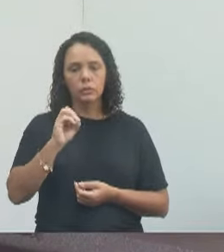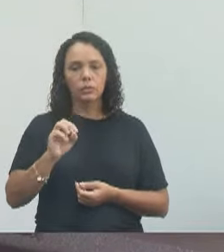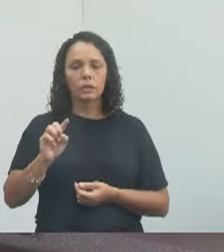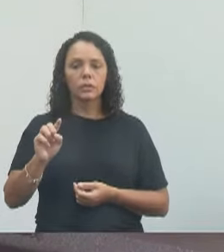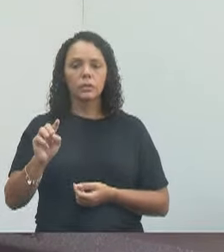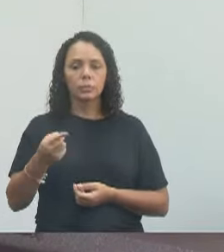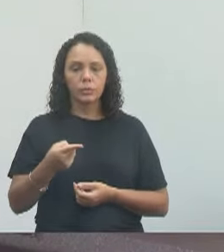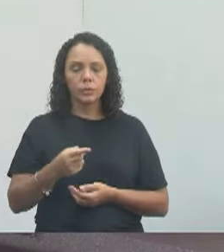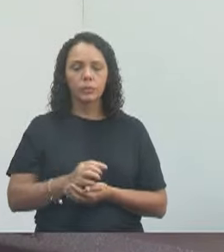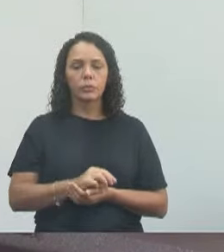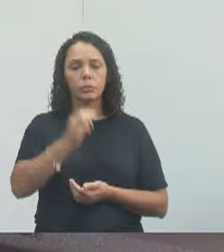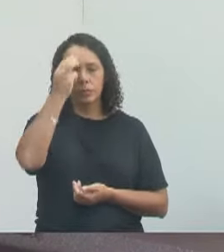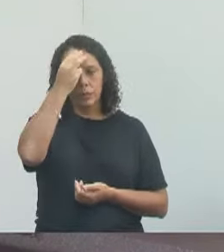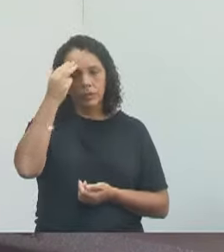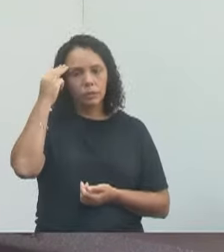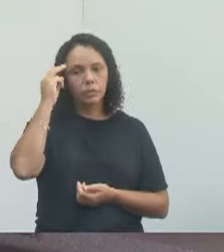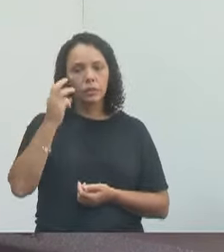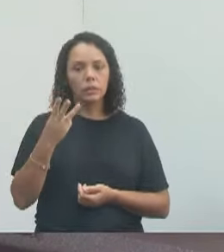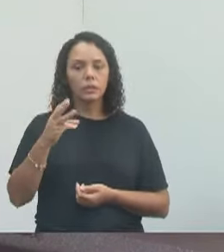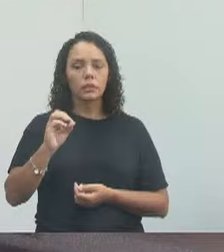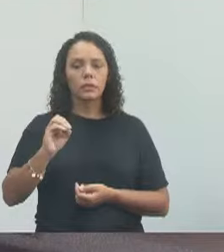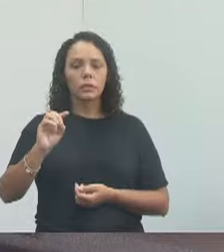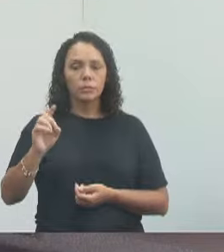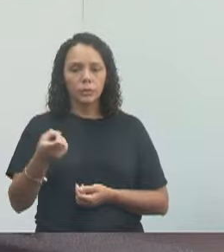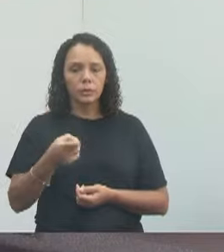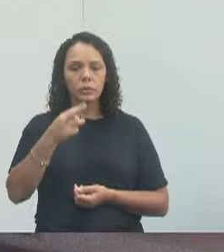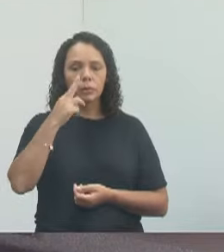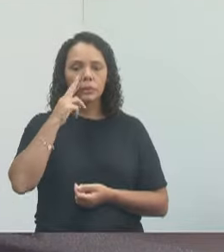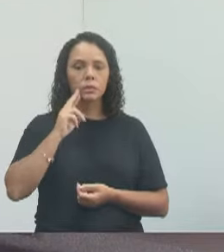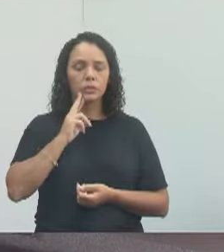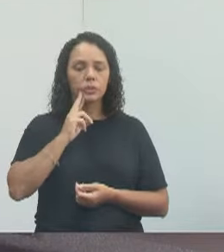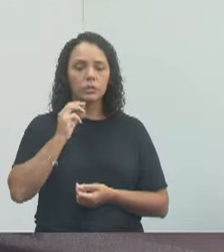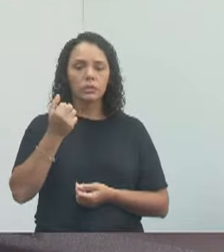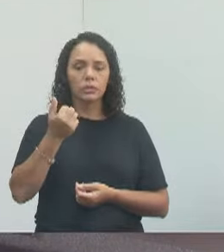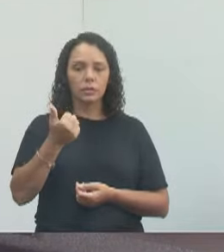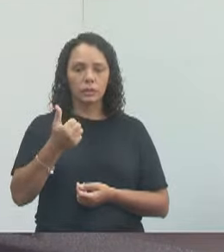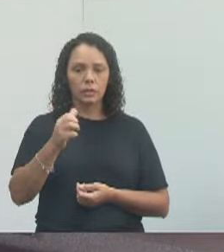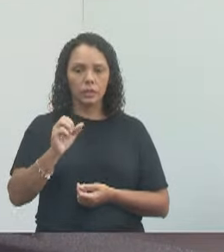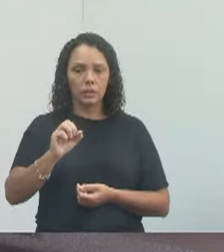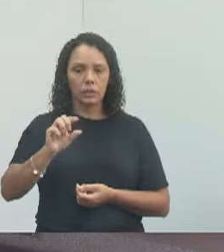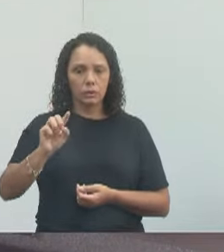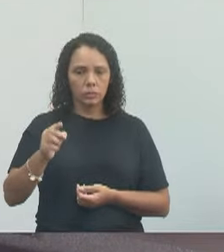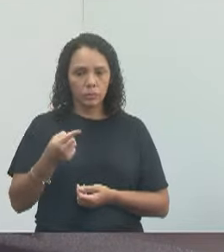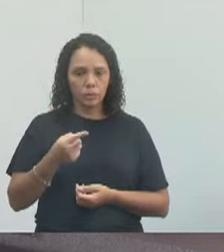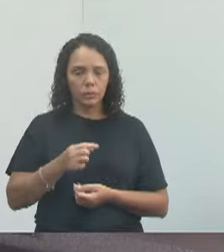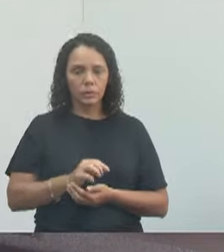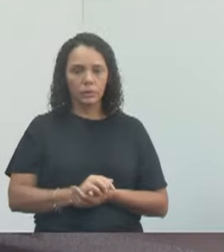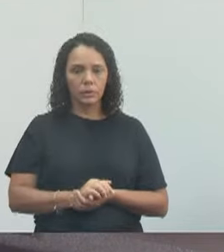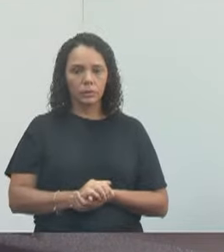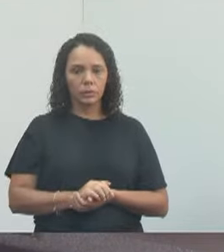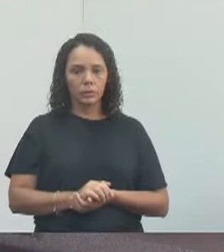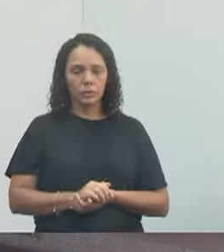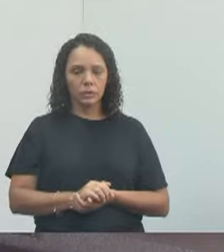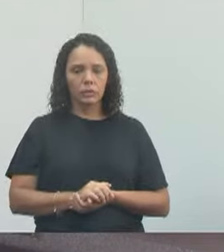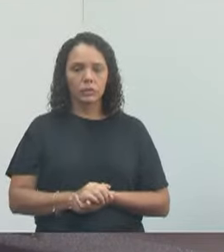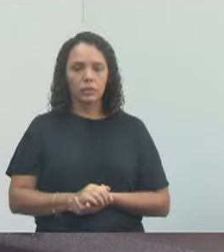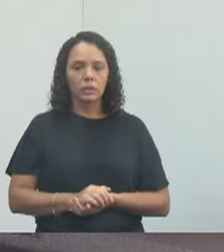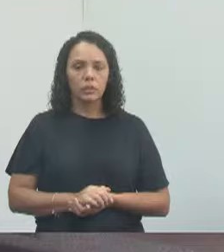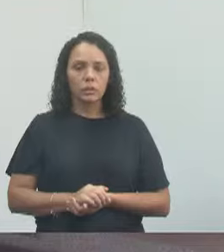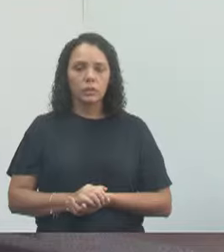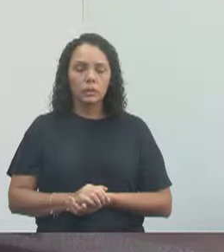10.000 Rogério Timóteo r 10.651 r